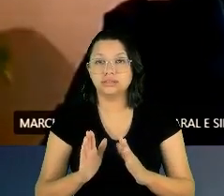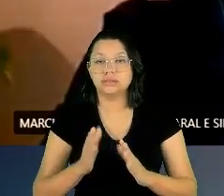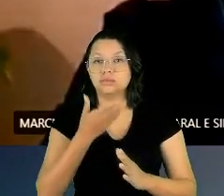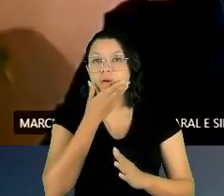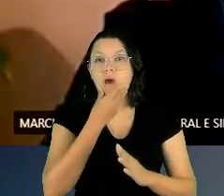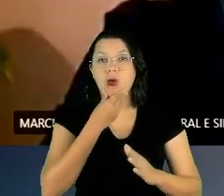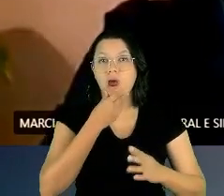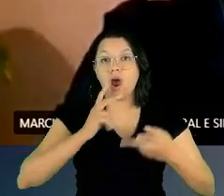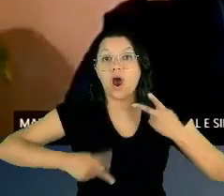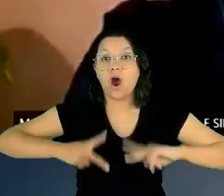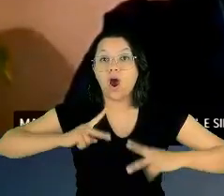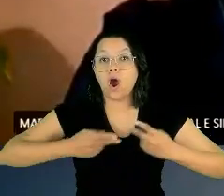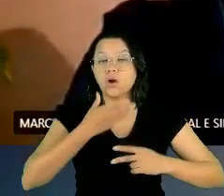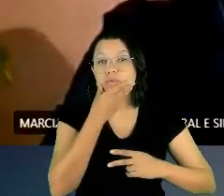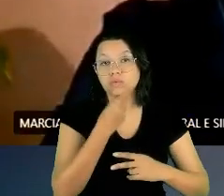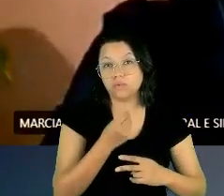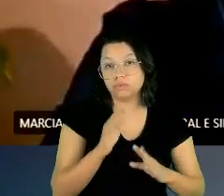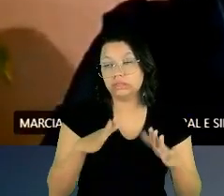ter comportamentos mais